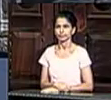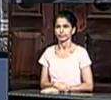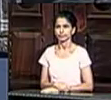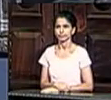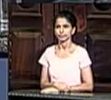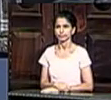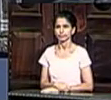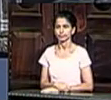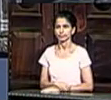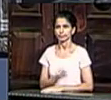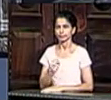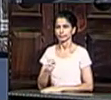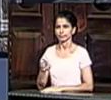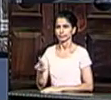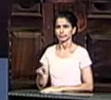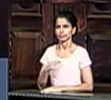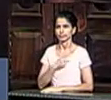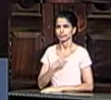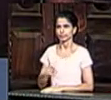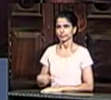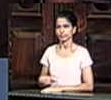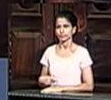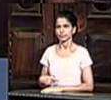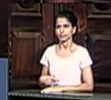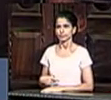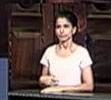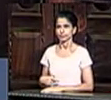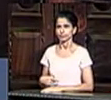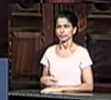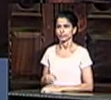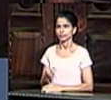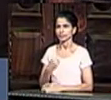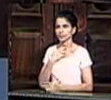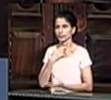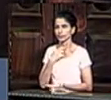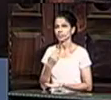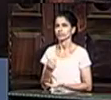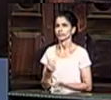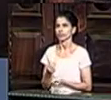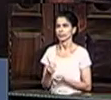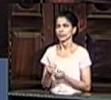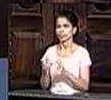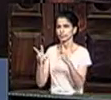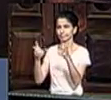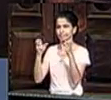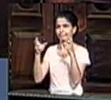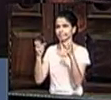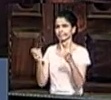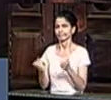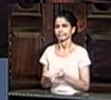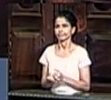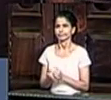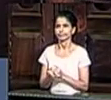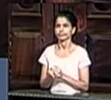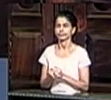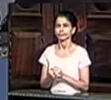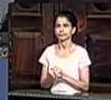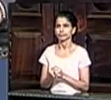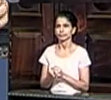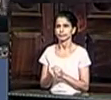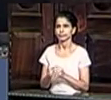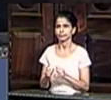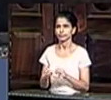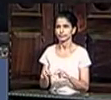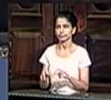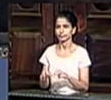senhor presidente eu não poderia deixar de tratar de um tema foi pauta do nosso